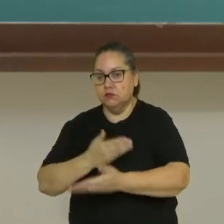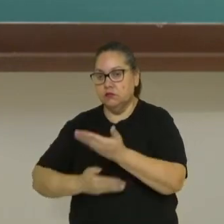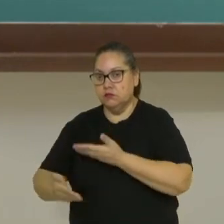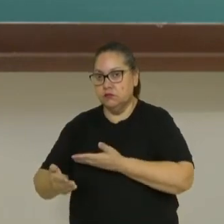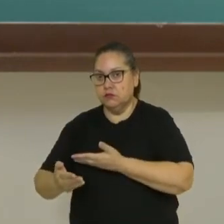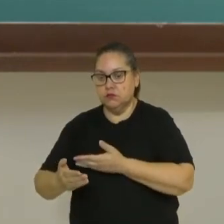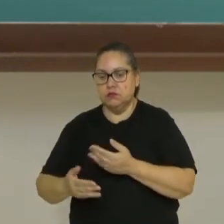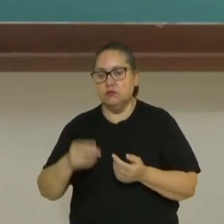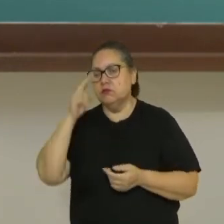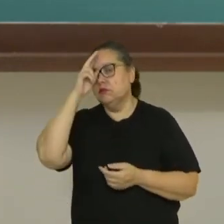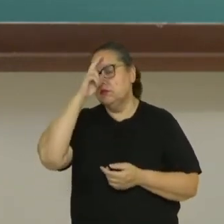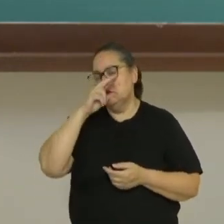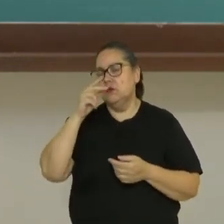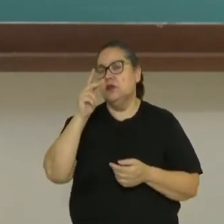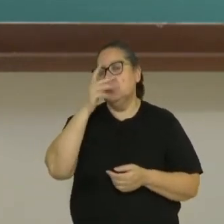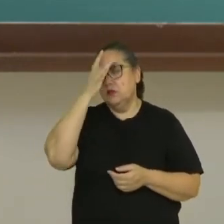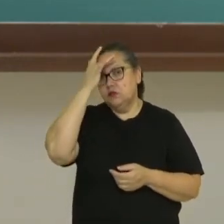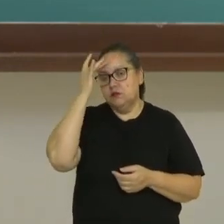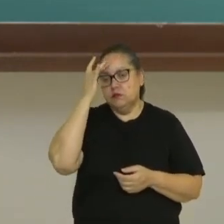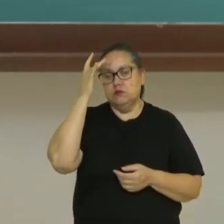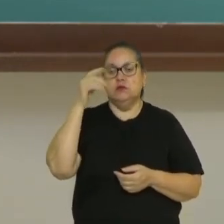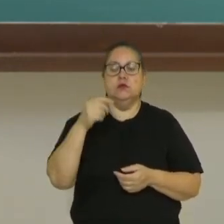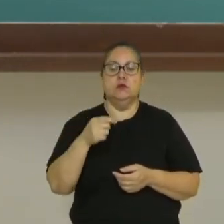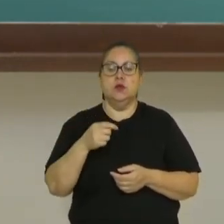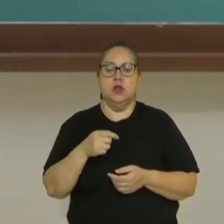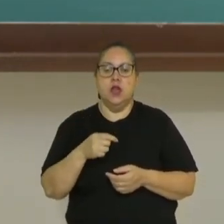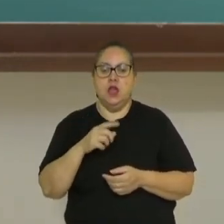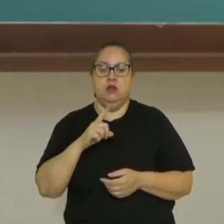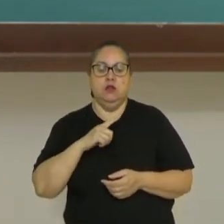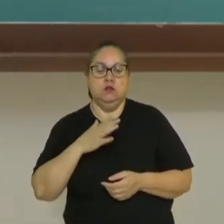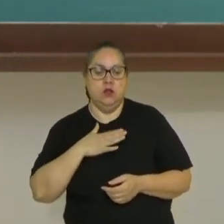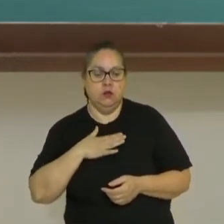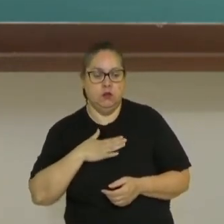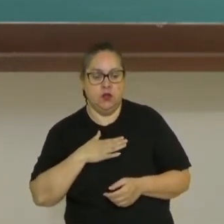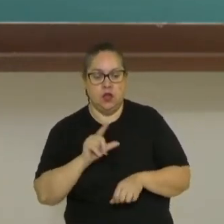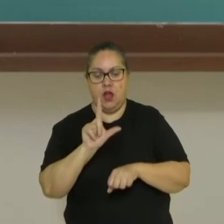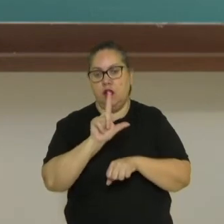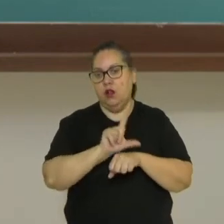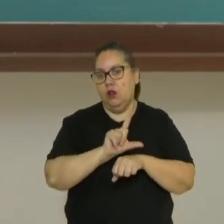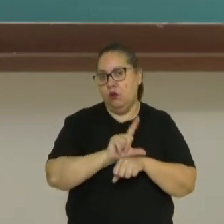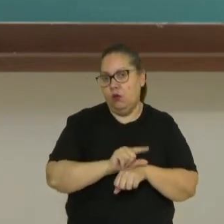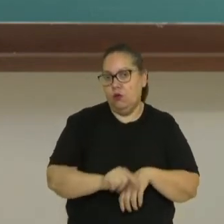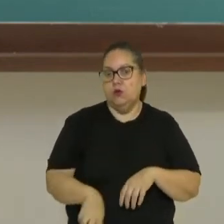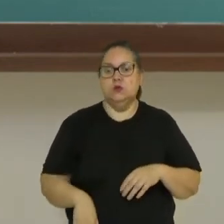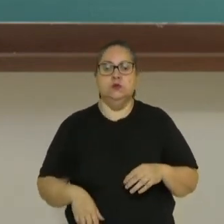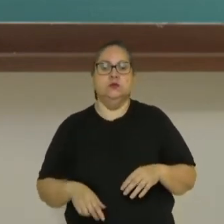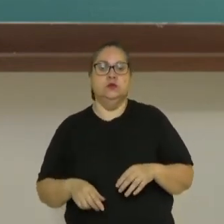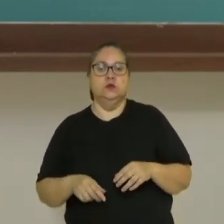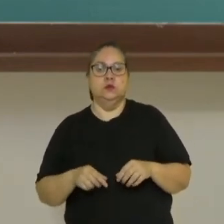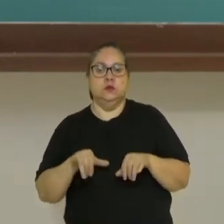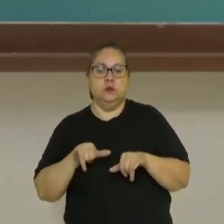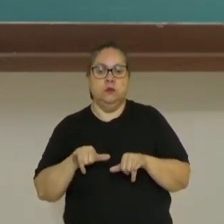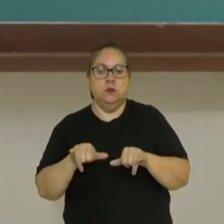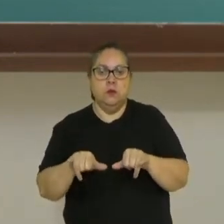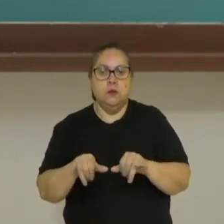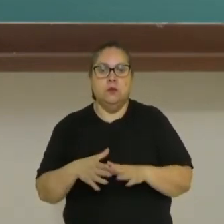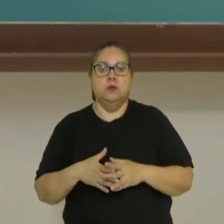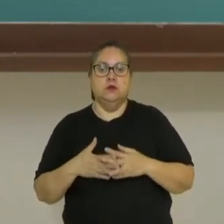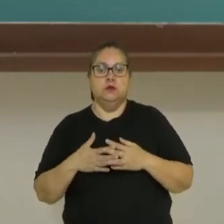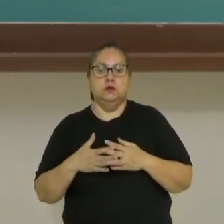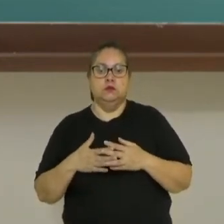que, mesmo que a pessoa seja dona de um pequeno negócio, como por exemplo um pequeno mercado, uma